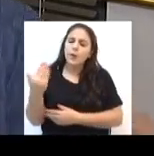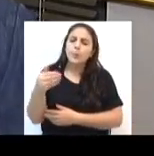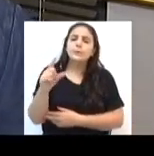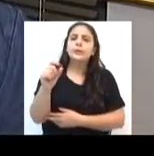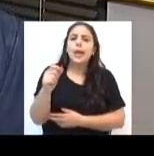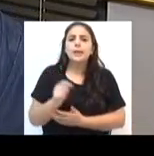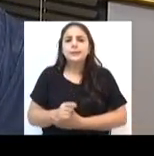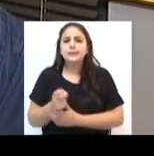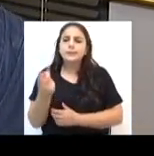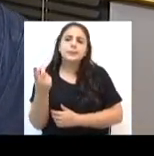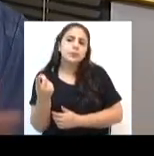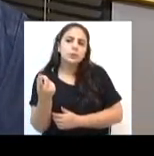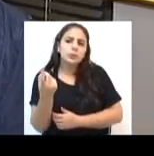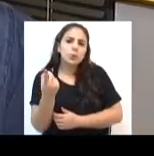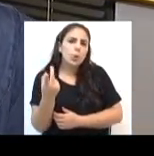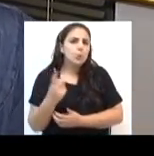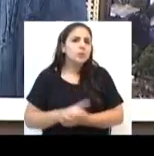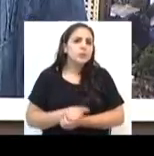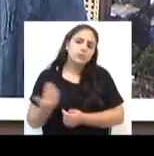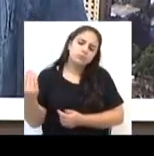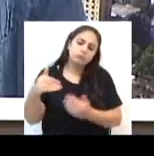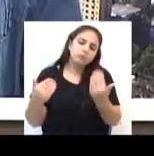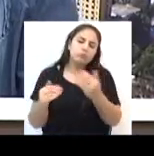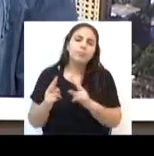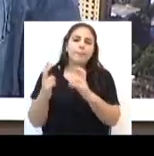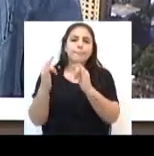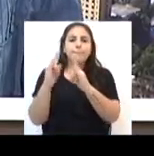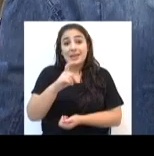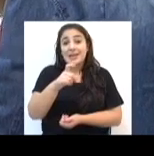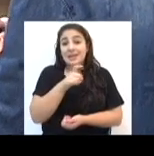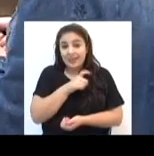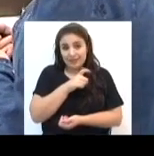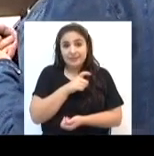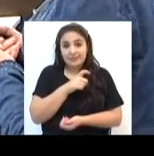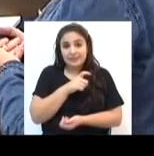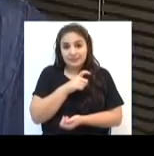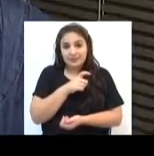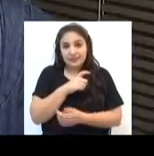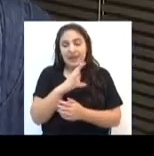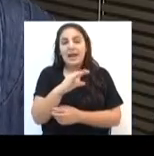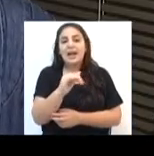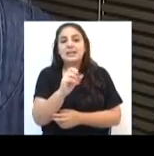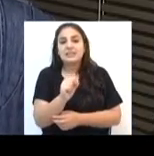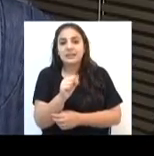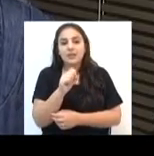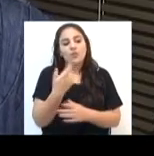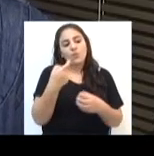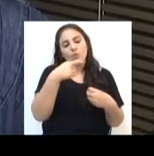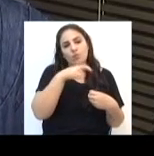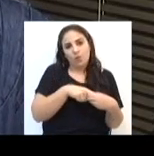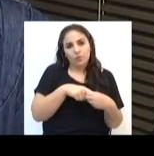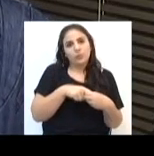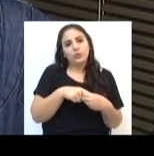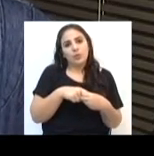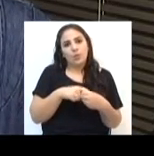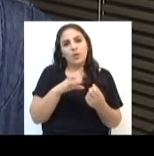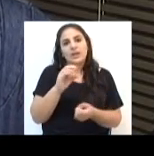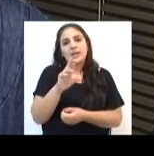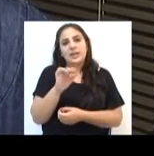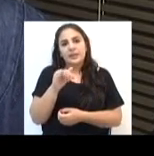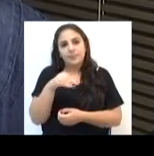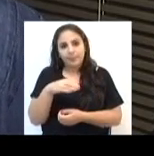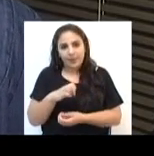tu entrar dentro da Guaracar hoje, tu tem todos os meninos que a gente criou lá, que nem filho, que estão trabalhando lá. Todos os profissionais competentes que ganham um bom ordenado,